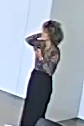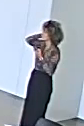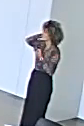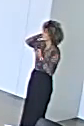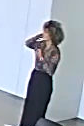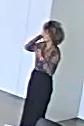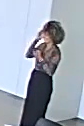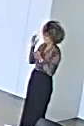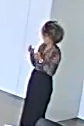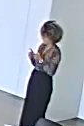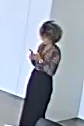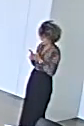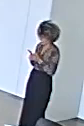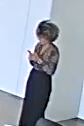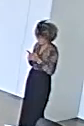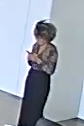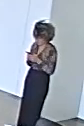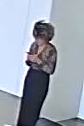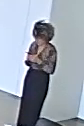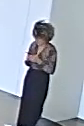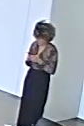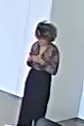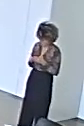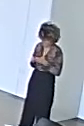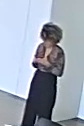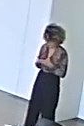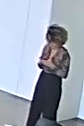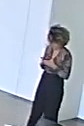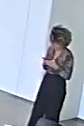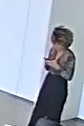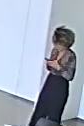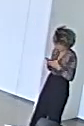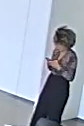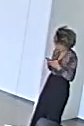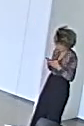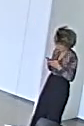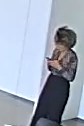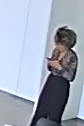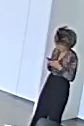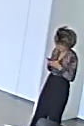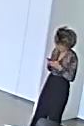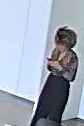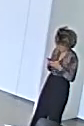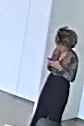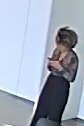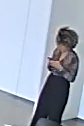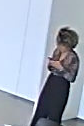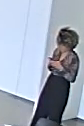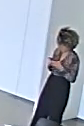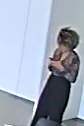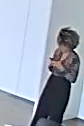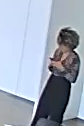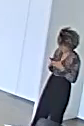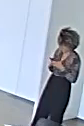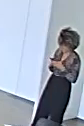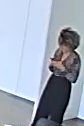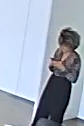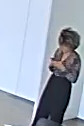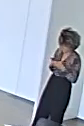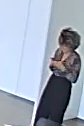atuação como professoras em escolas públicas, educação infantil, centro pedagógico Anunciata,